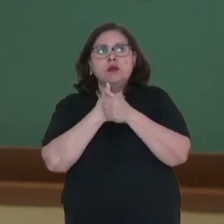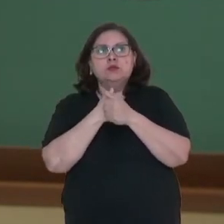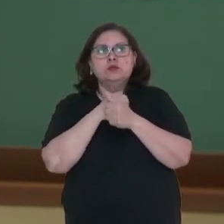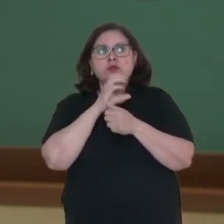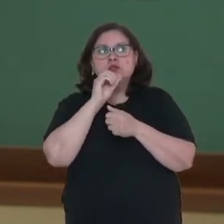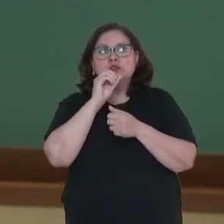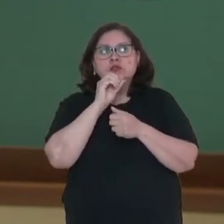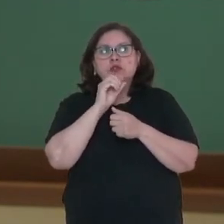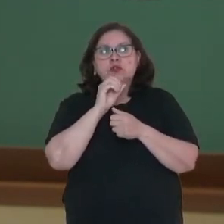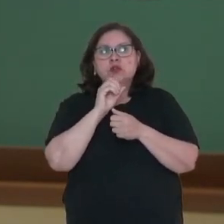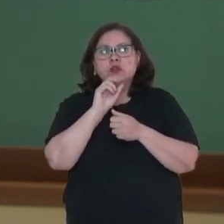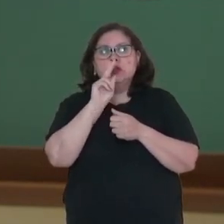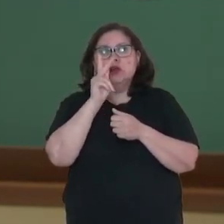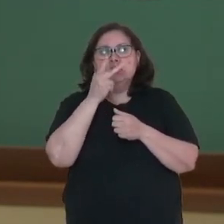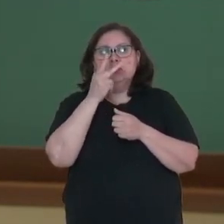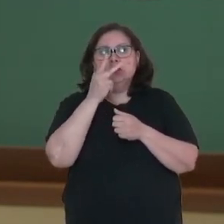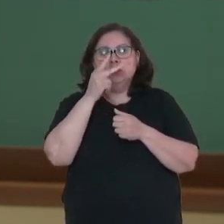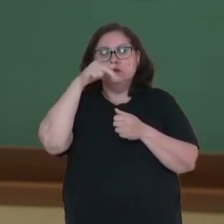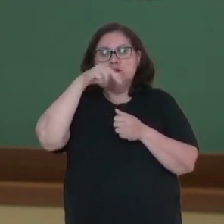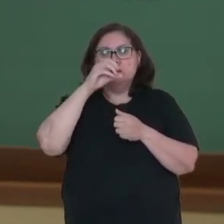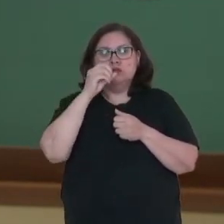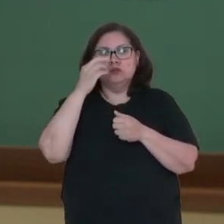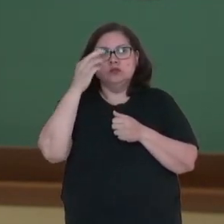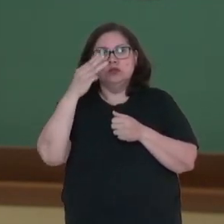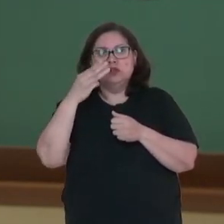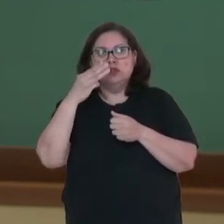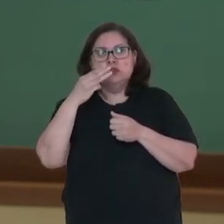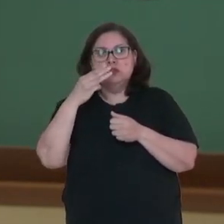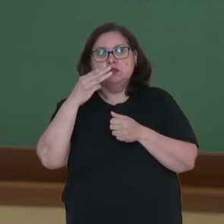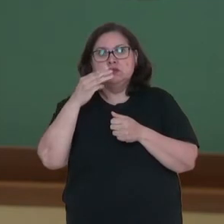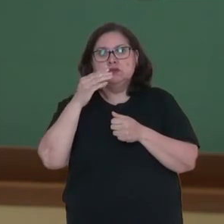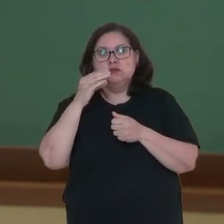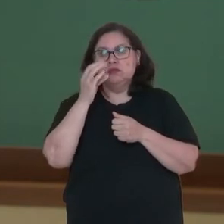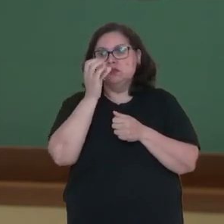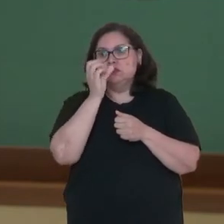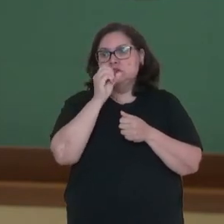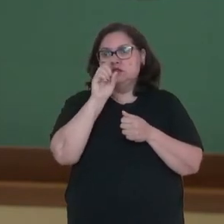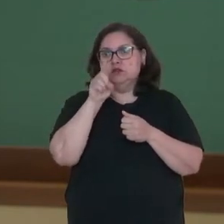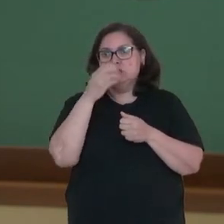zero aqui? O HNO3, o ácido nítrico,